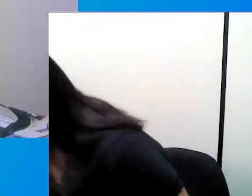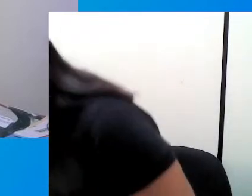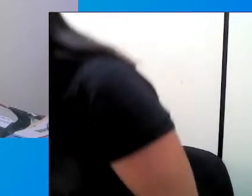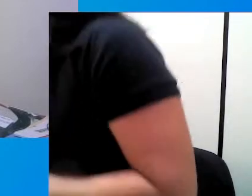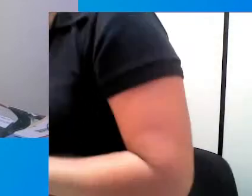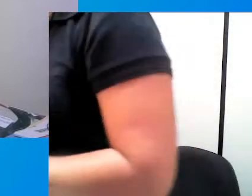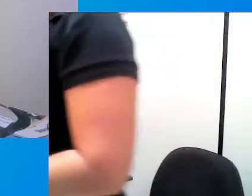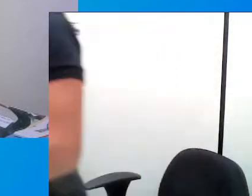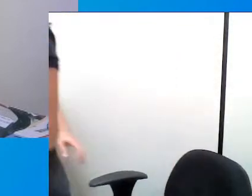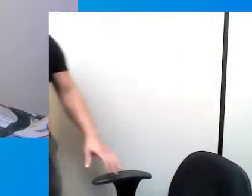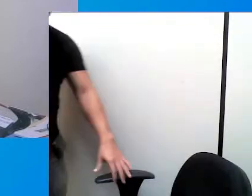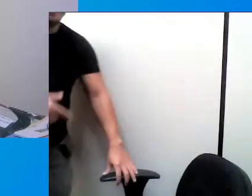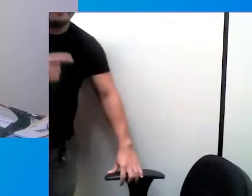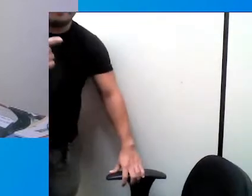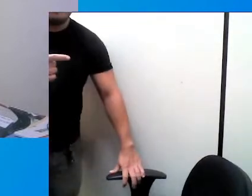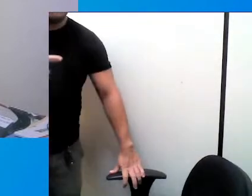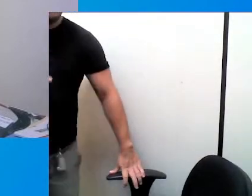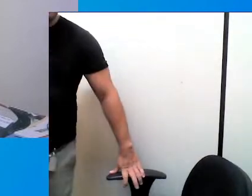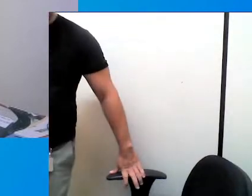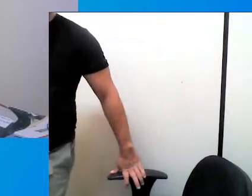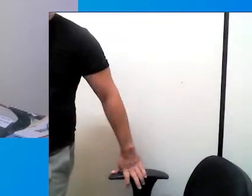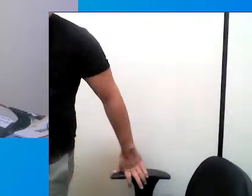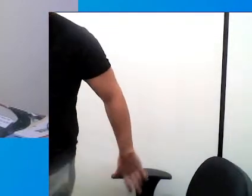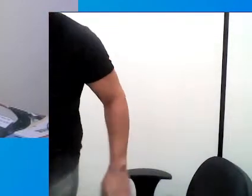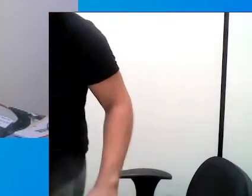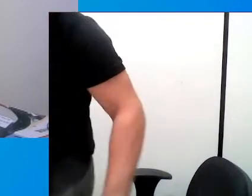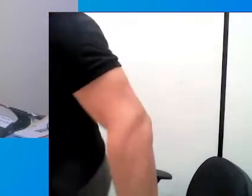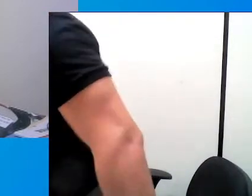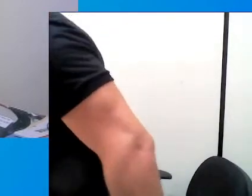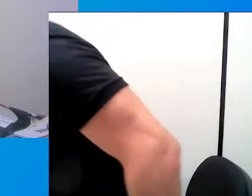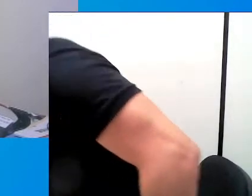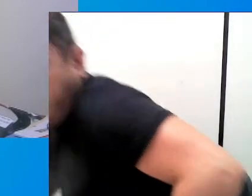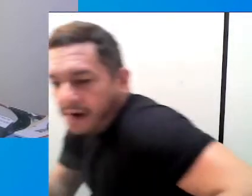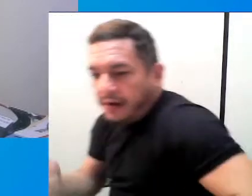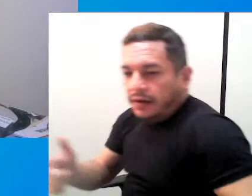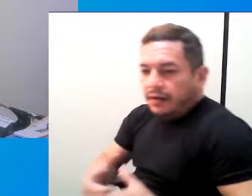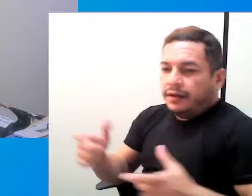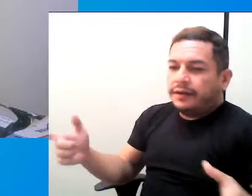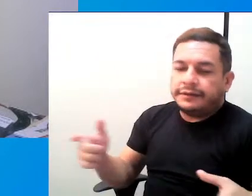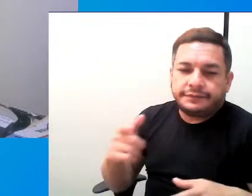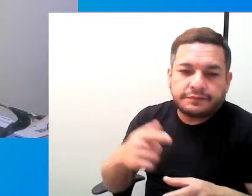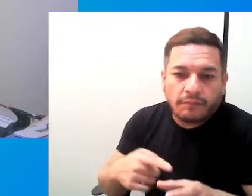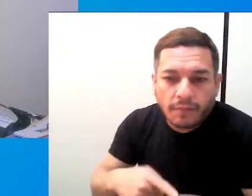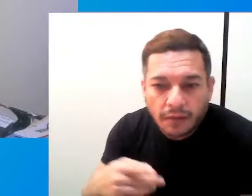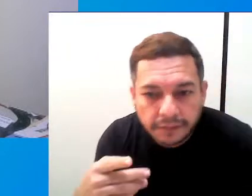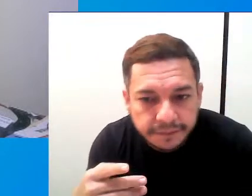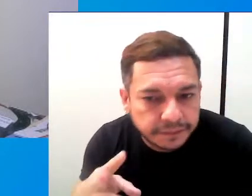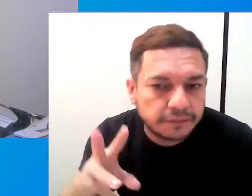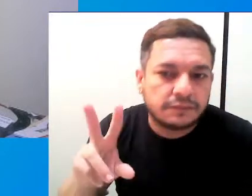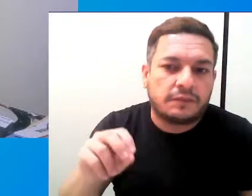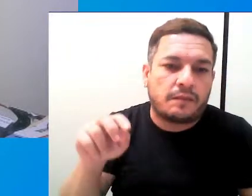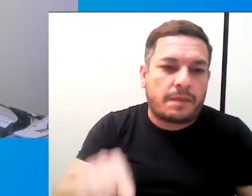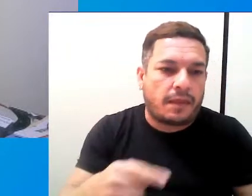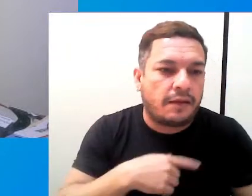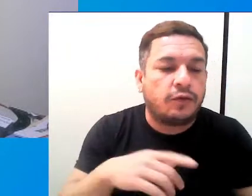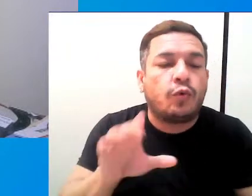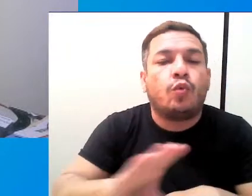segunda maior cidade do estado, com cerca de 130 mil habitantes. O curso de licenciatura em